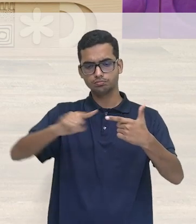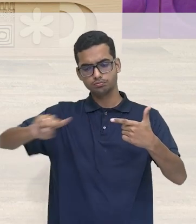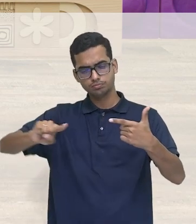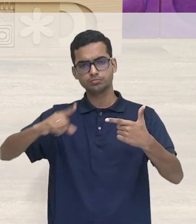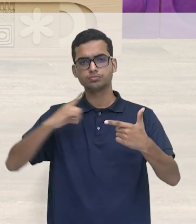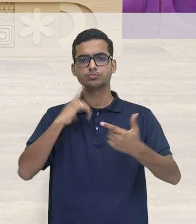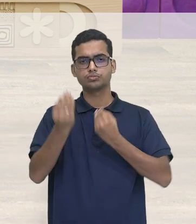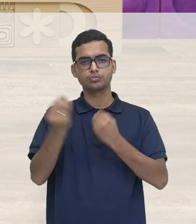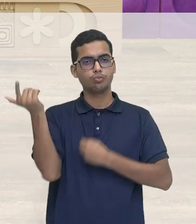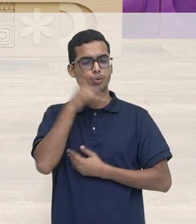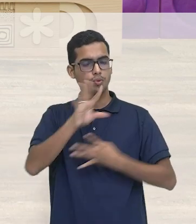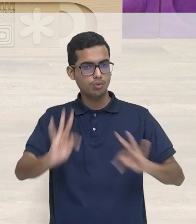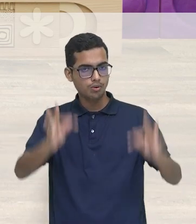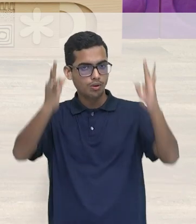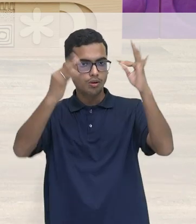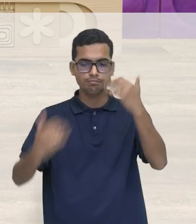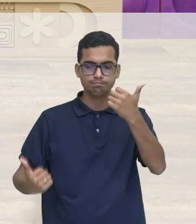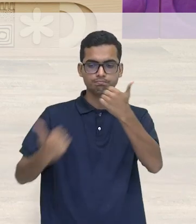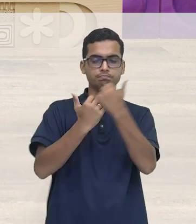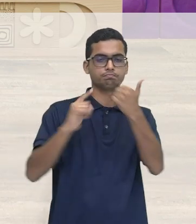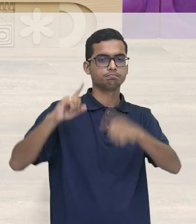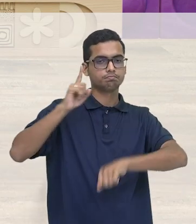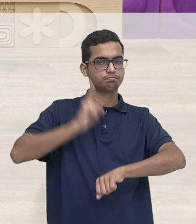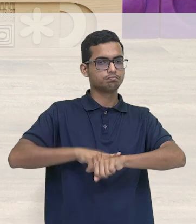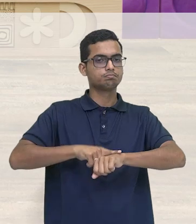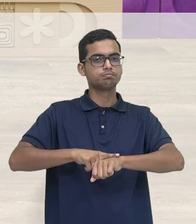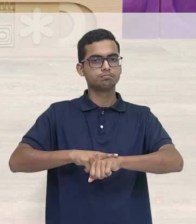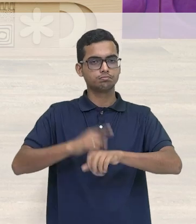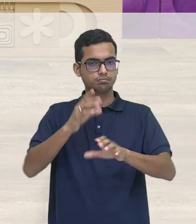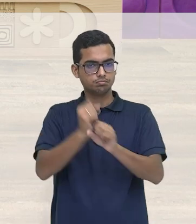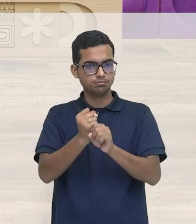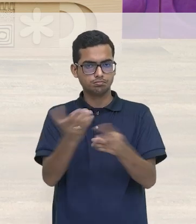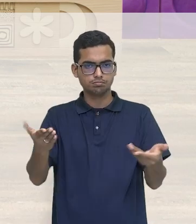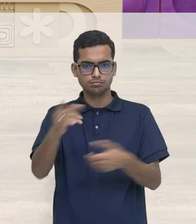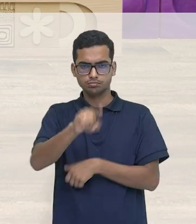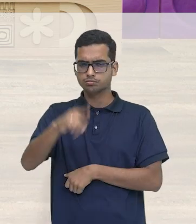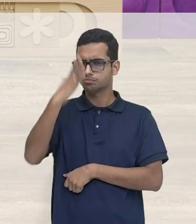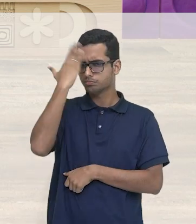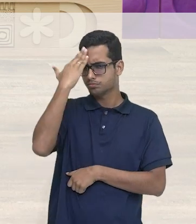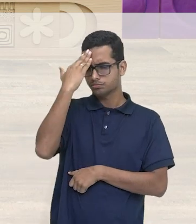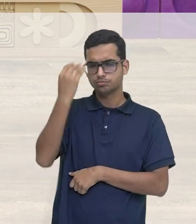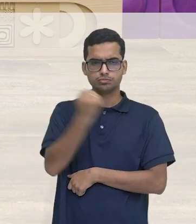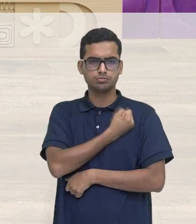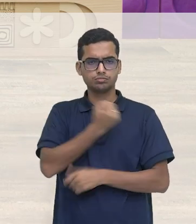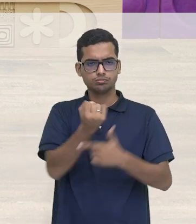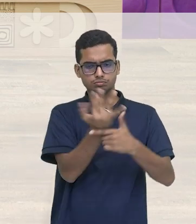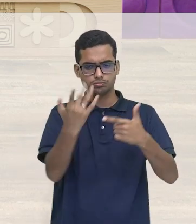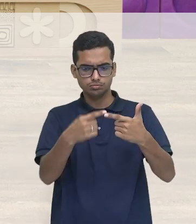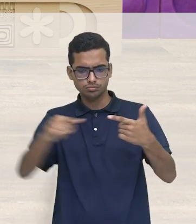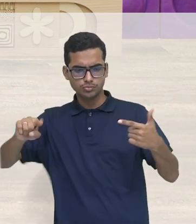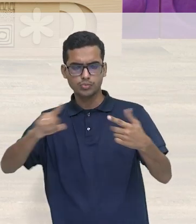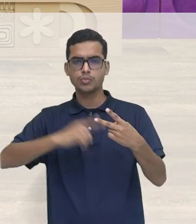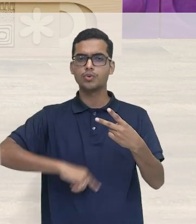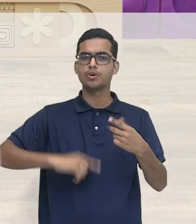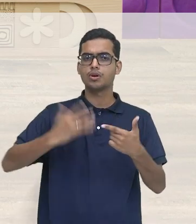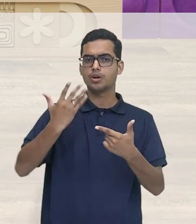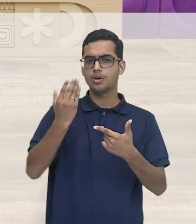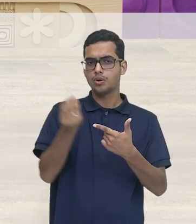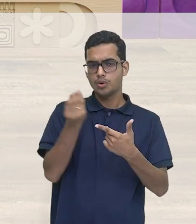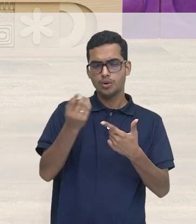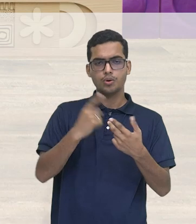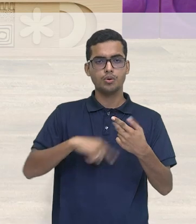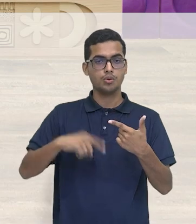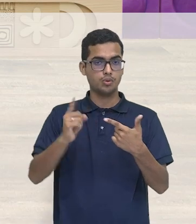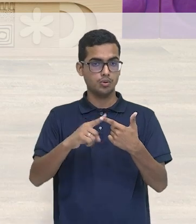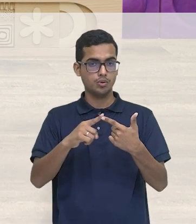aí acesso à tecnologia para nos ajudar. Então agora vocês já sabem o que são os números primos. Geralmente o